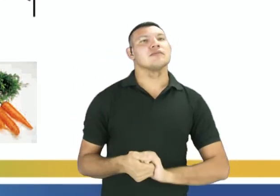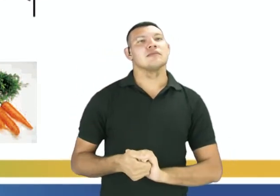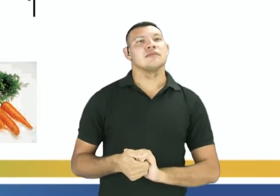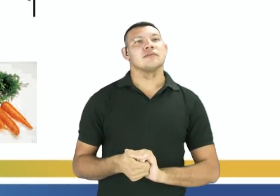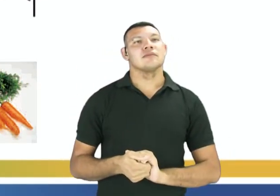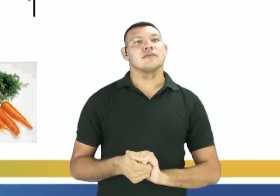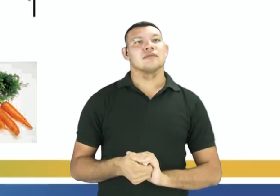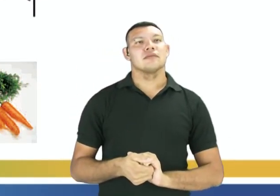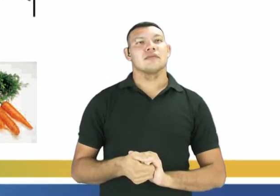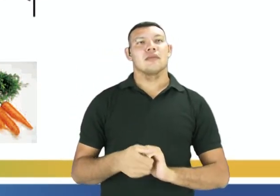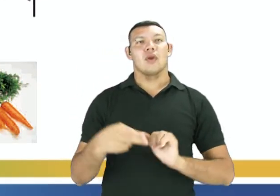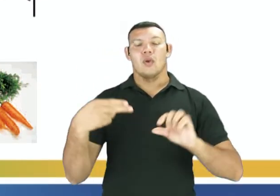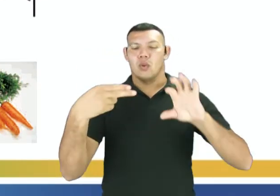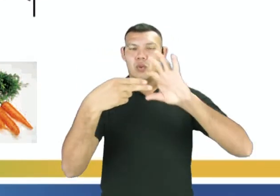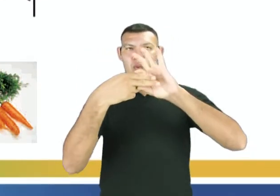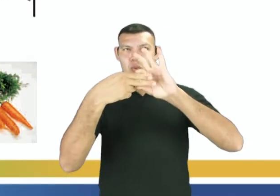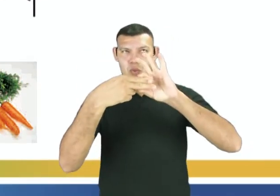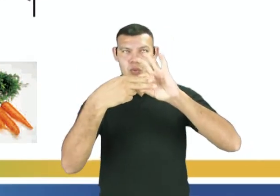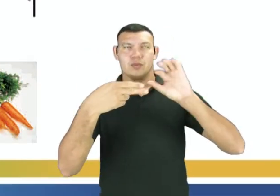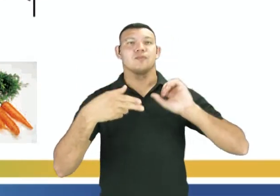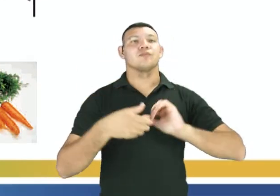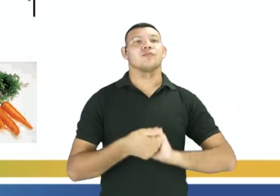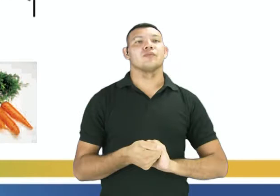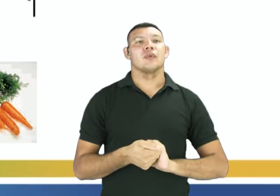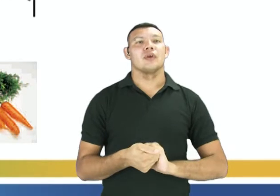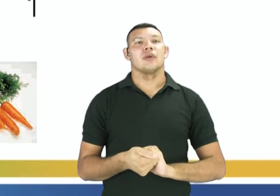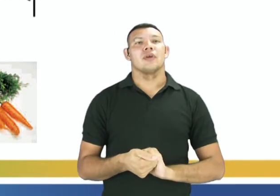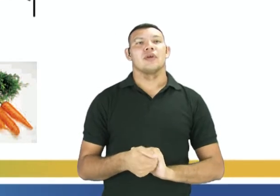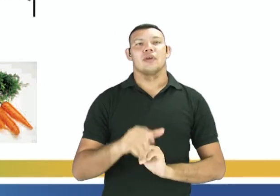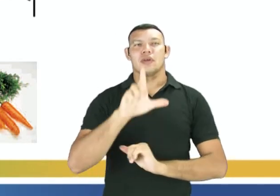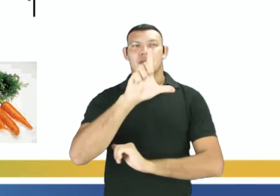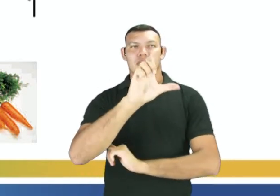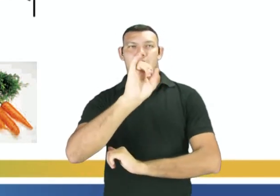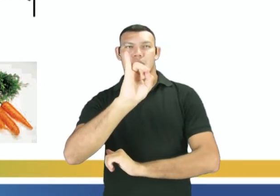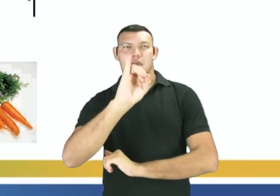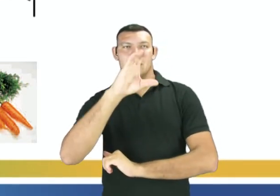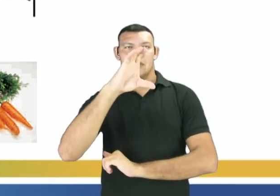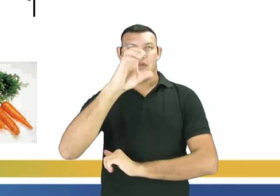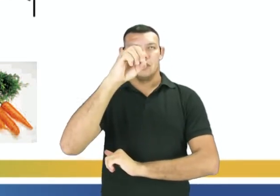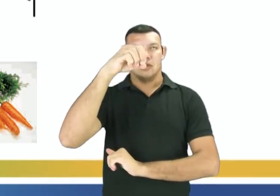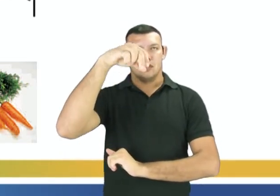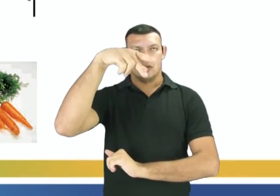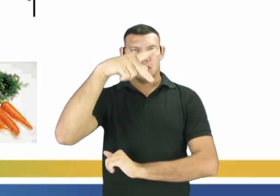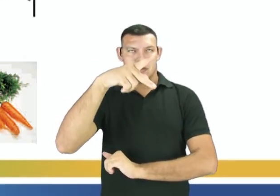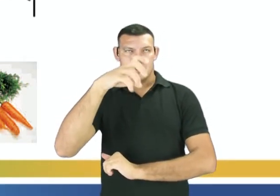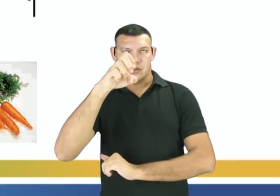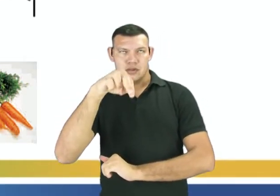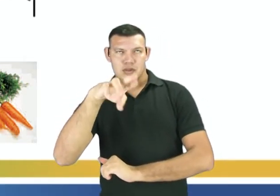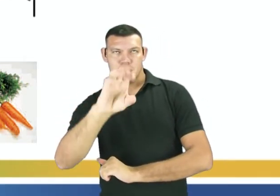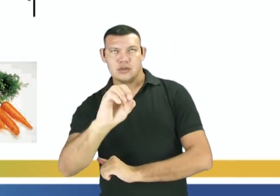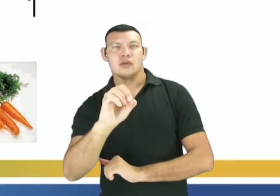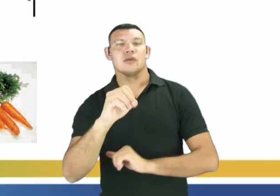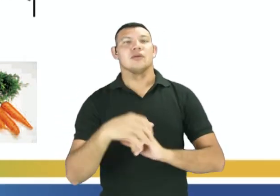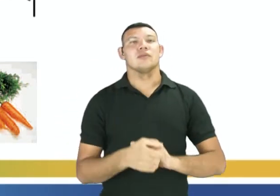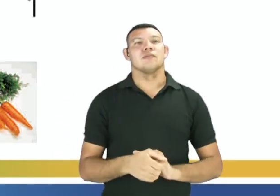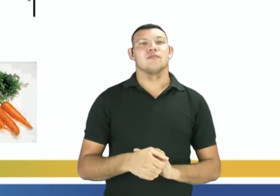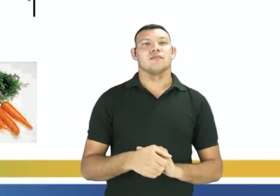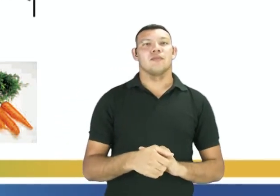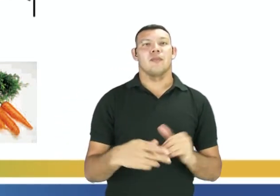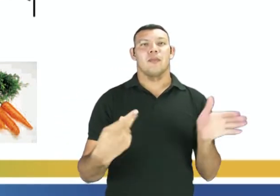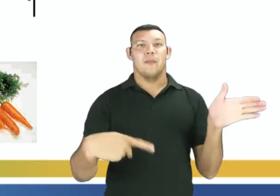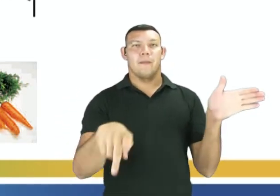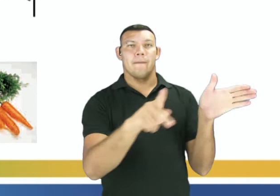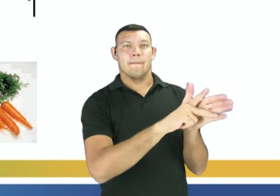ligações conjugadas. Essa fórmula aqui é a fórmula do licopeno, que ele está presente nos alimentos de coloração